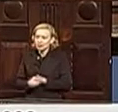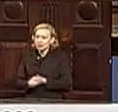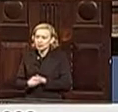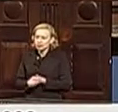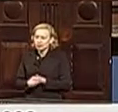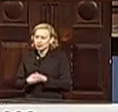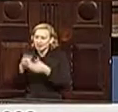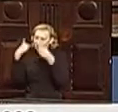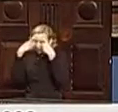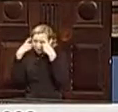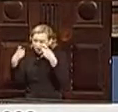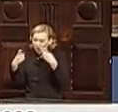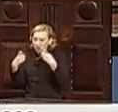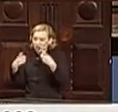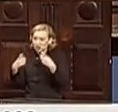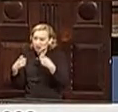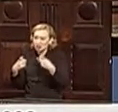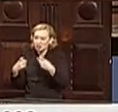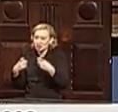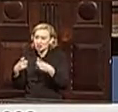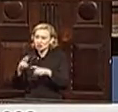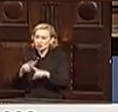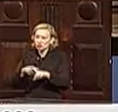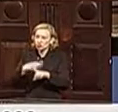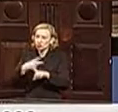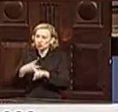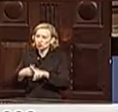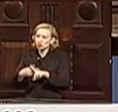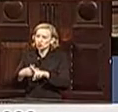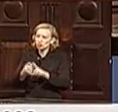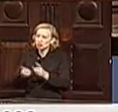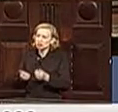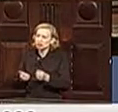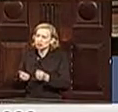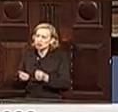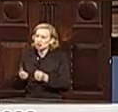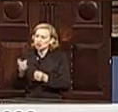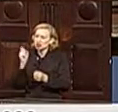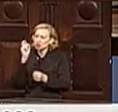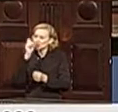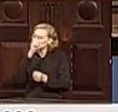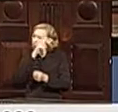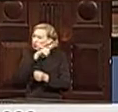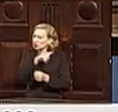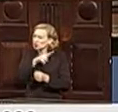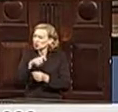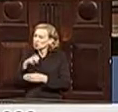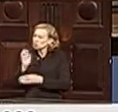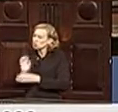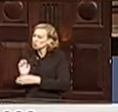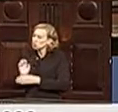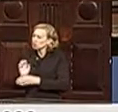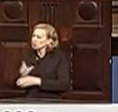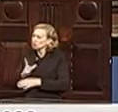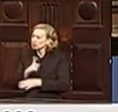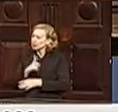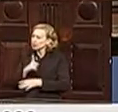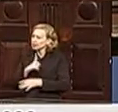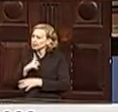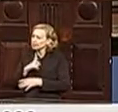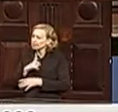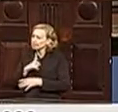na violência, no aumento dos índices de violência e nas dificuldades que o Estado enfrenta em